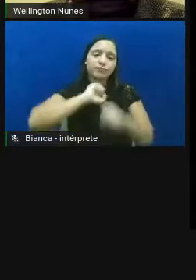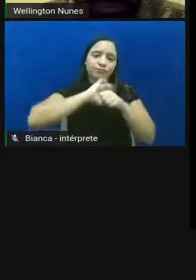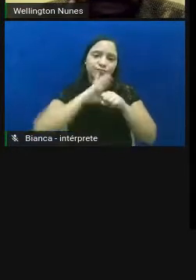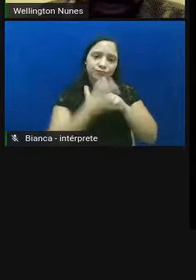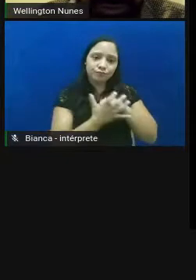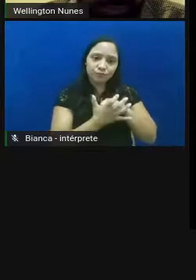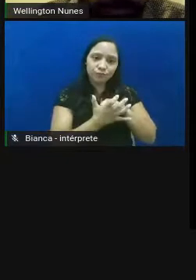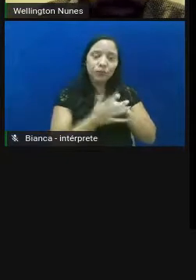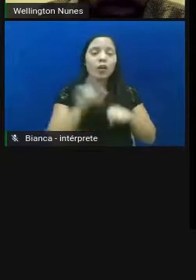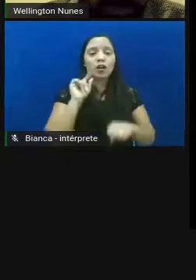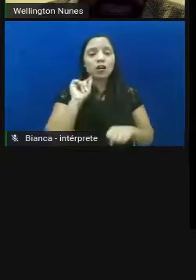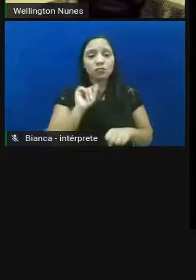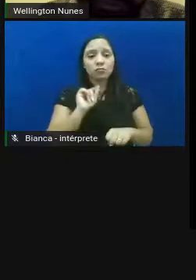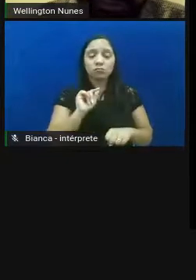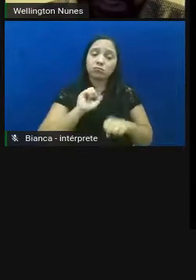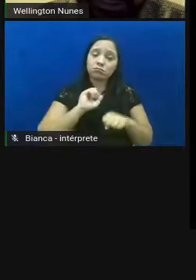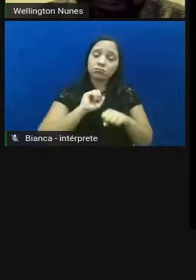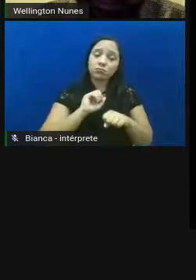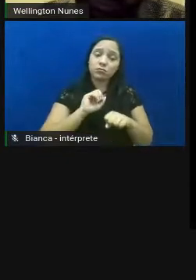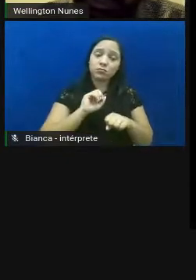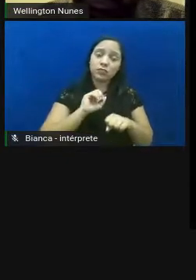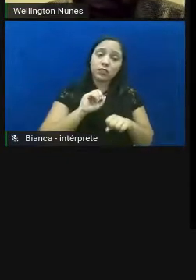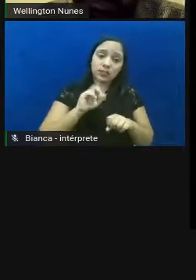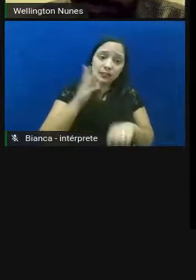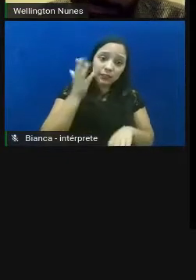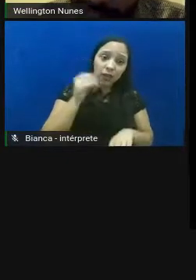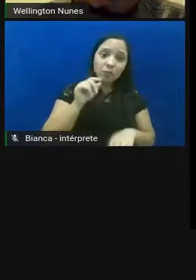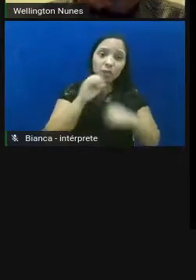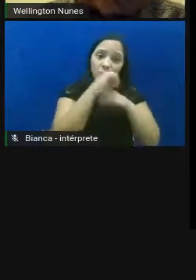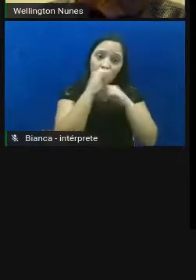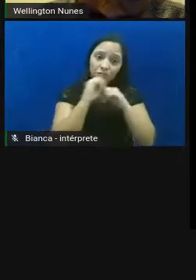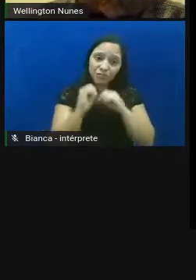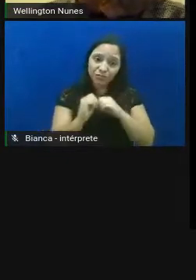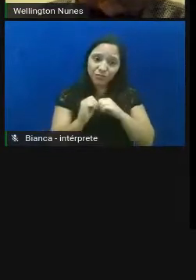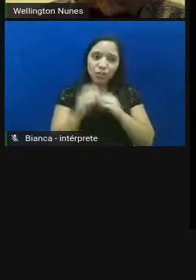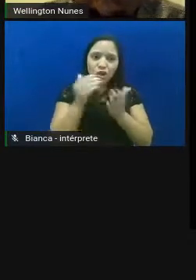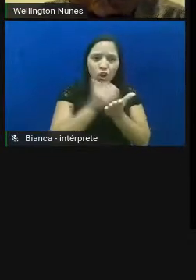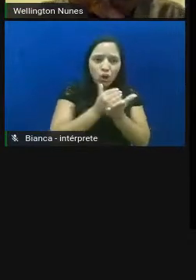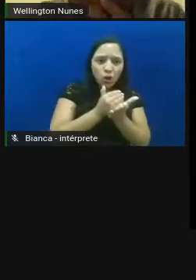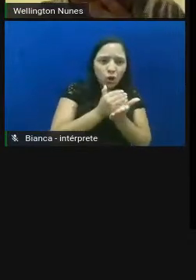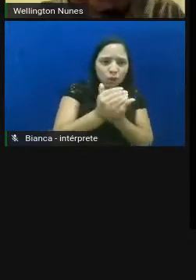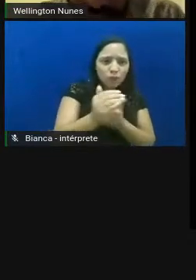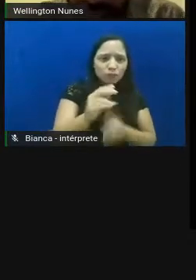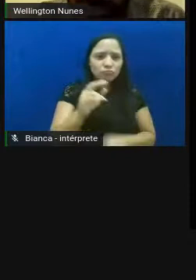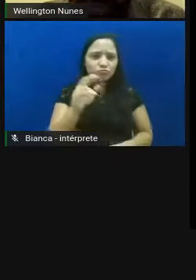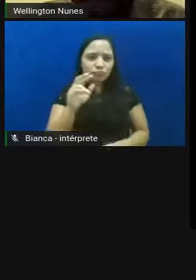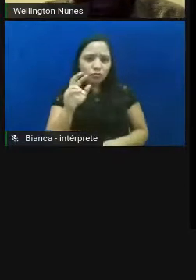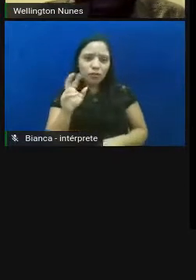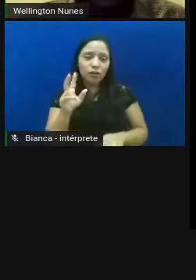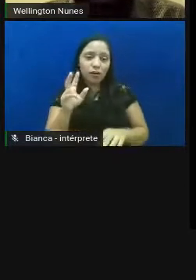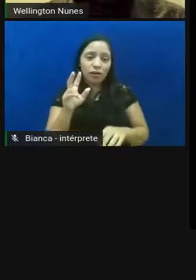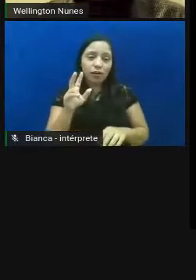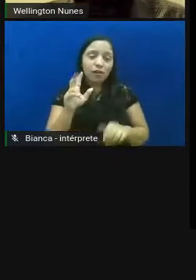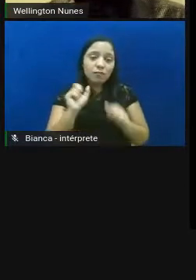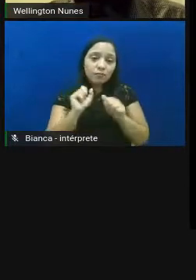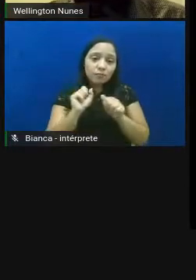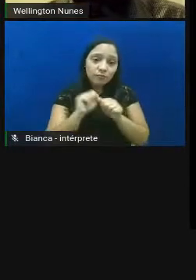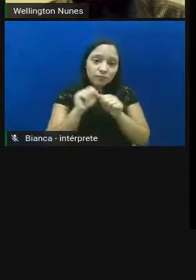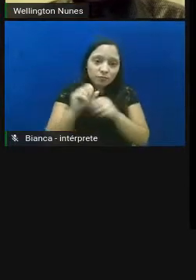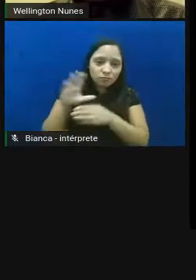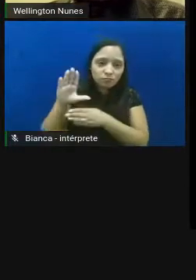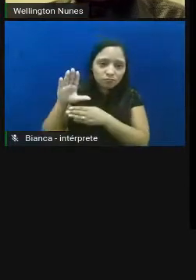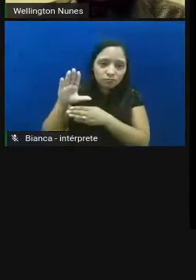uma pioneira aí, né, foi uma das universidades que começou a fazer o mapeamento dos